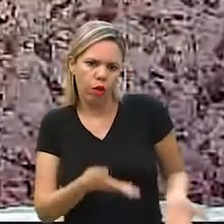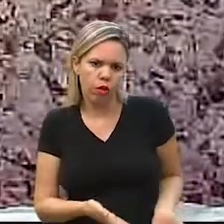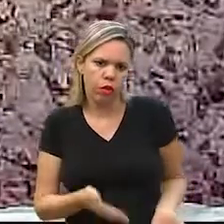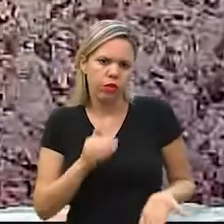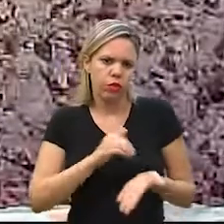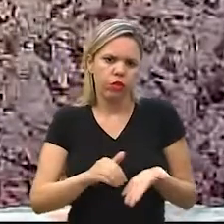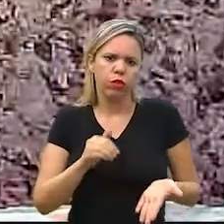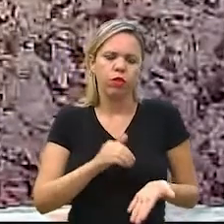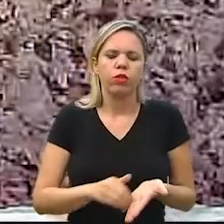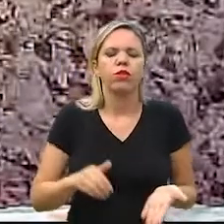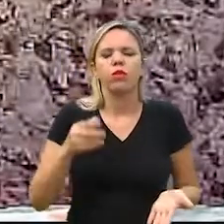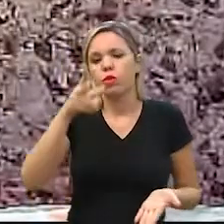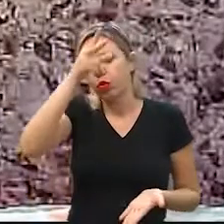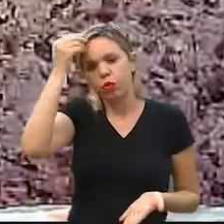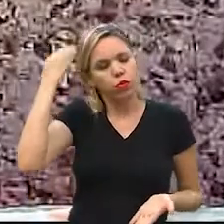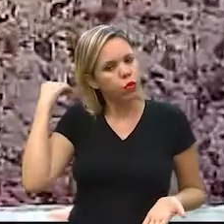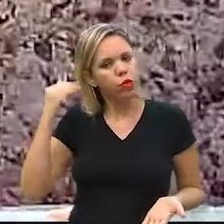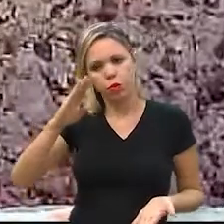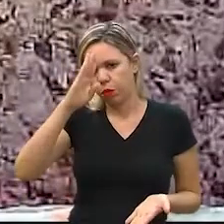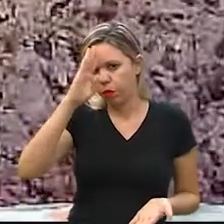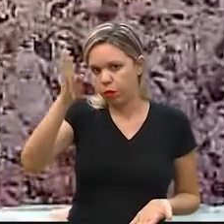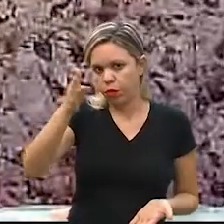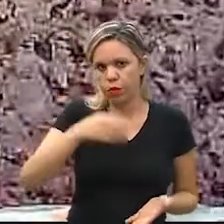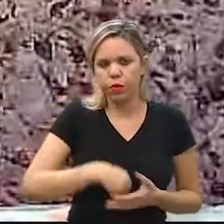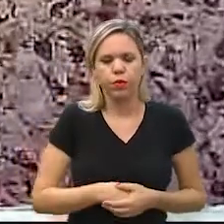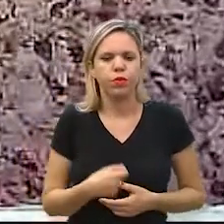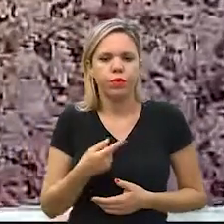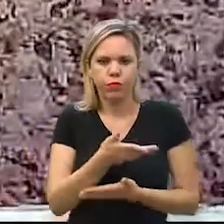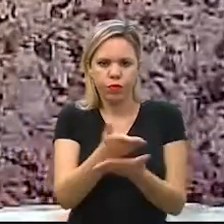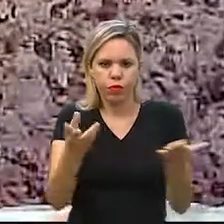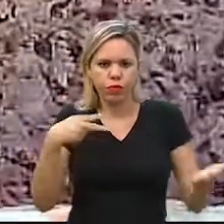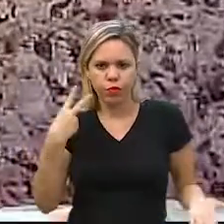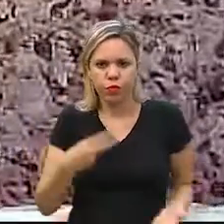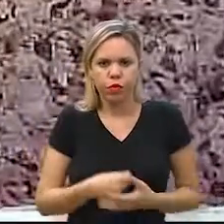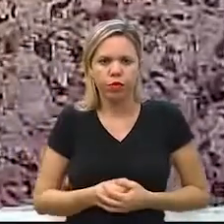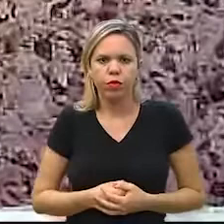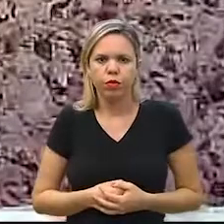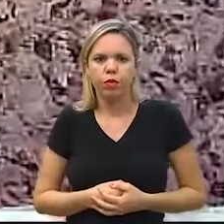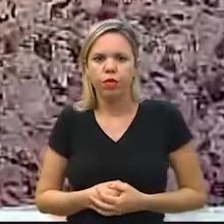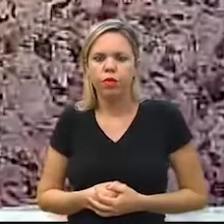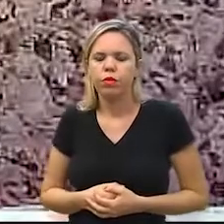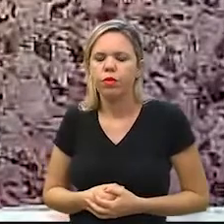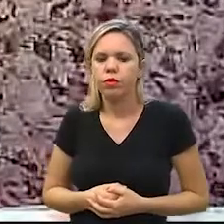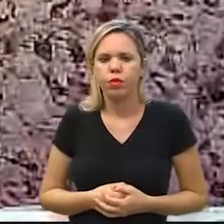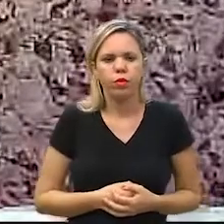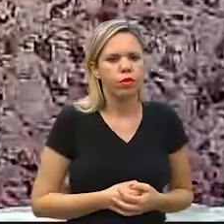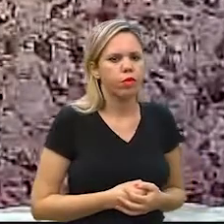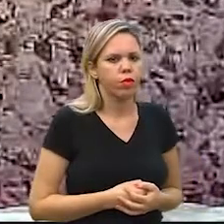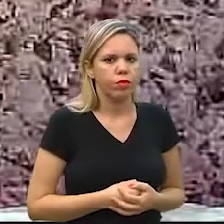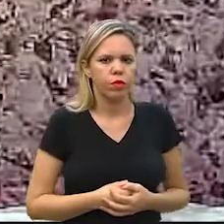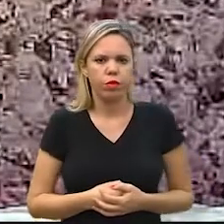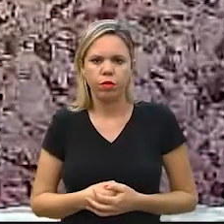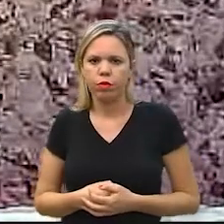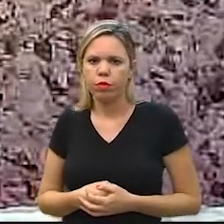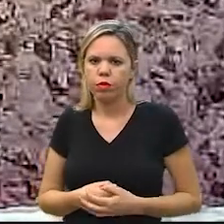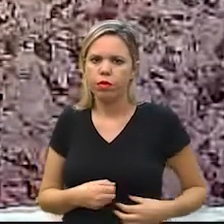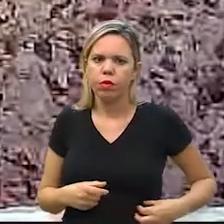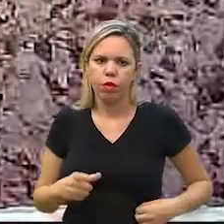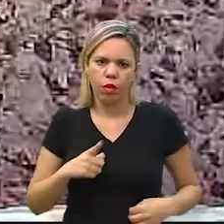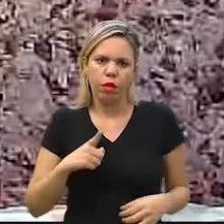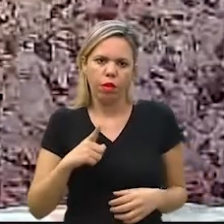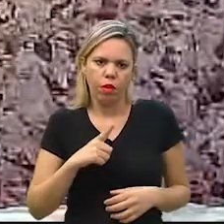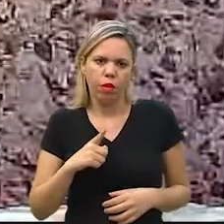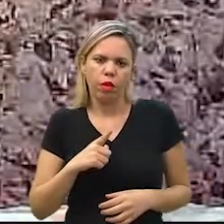os secretários, o prefeito, e principalmente vocês, vereadores, são